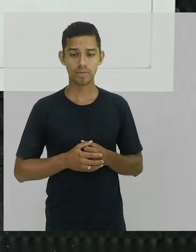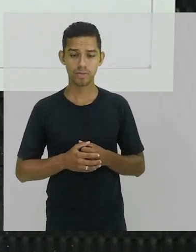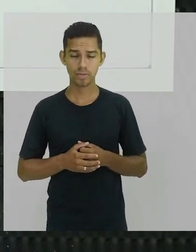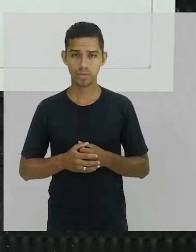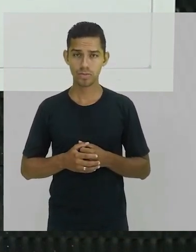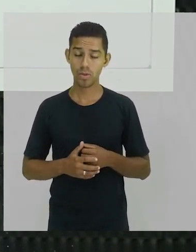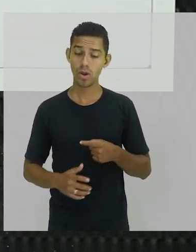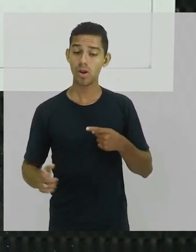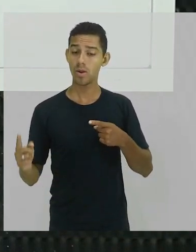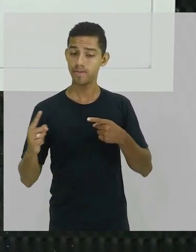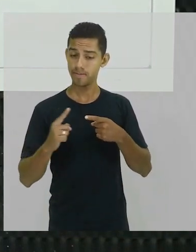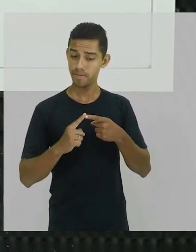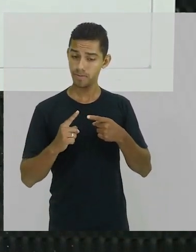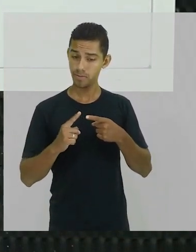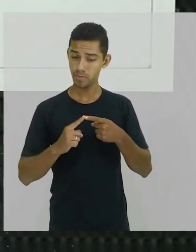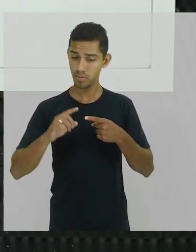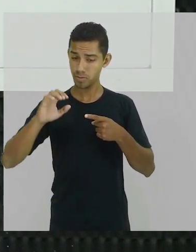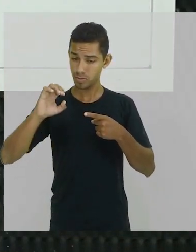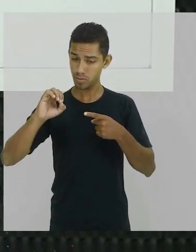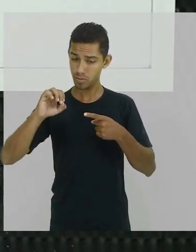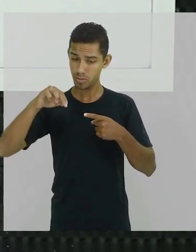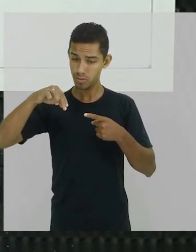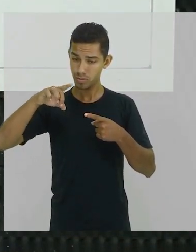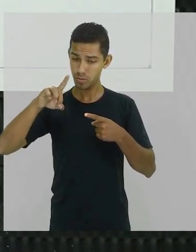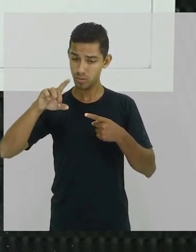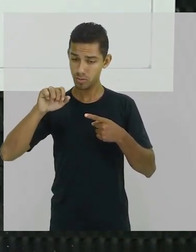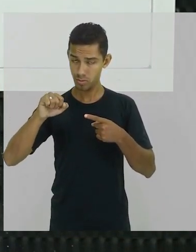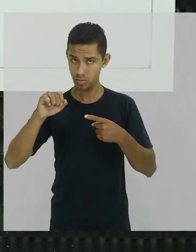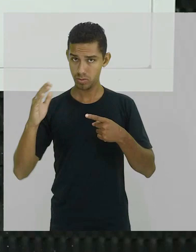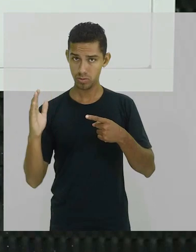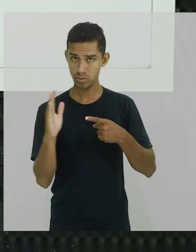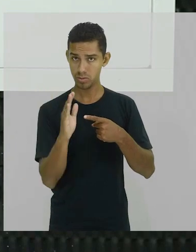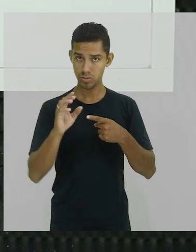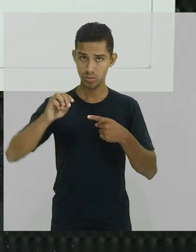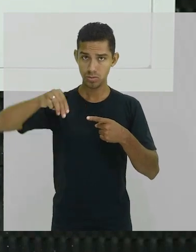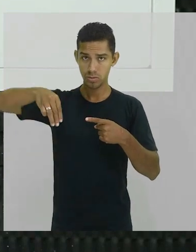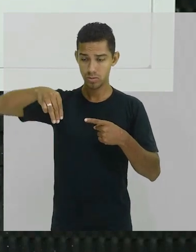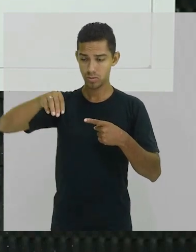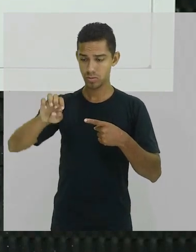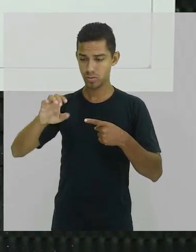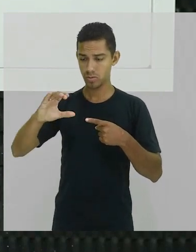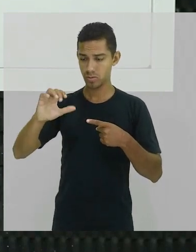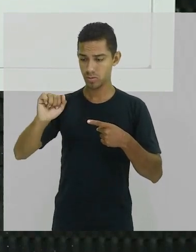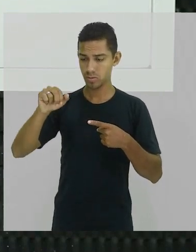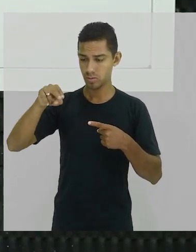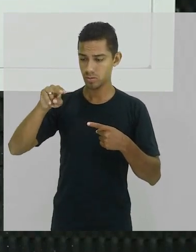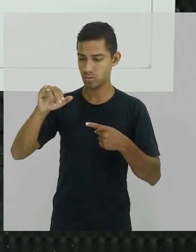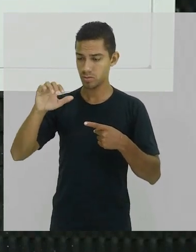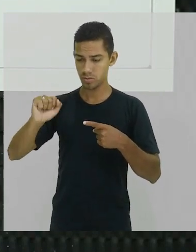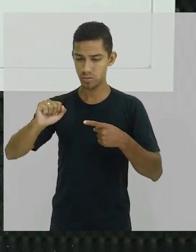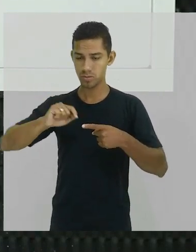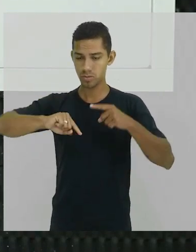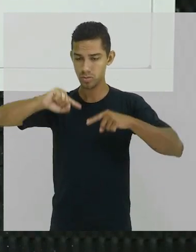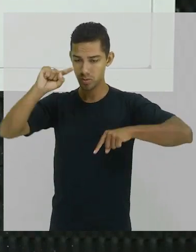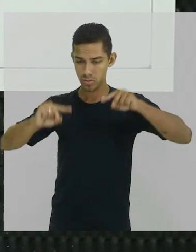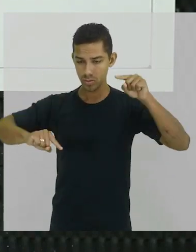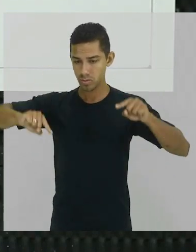onda mecânica, certo? Ela só consegue se propagar